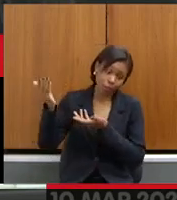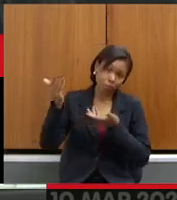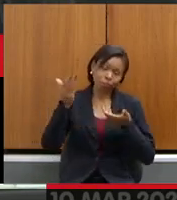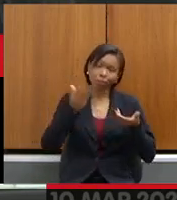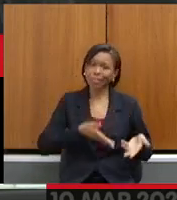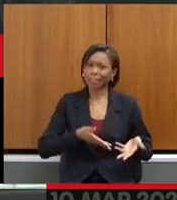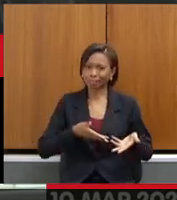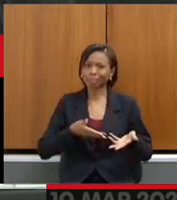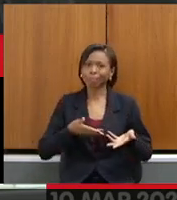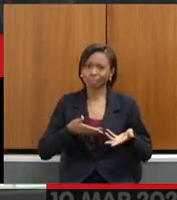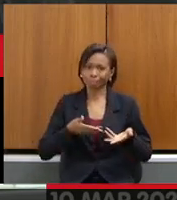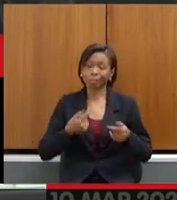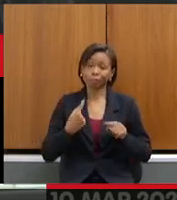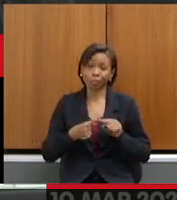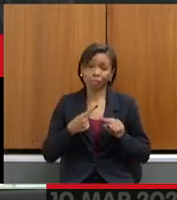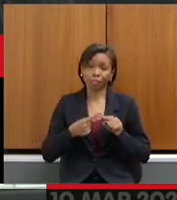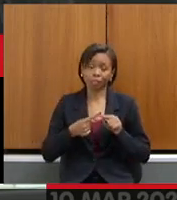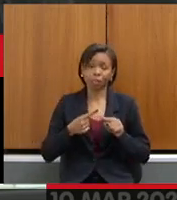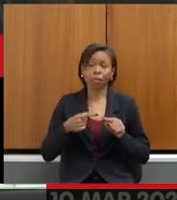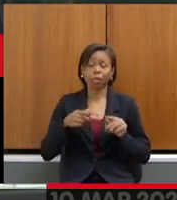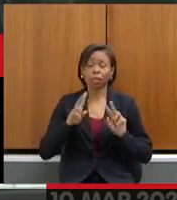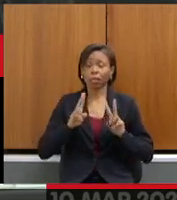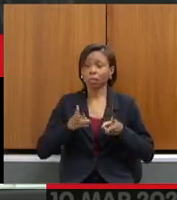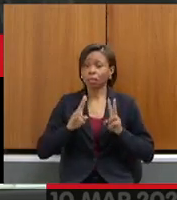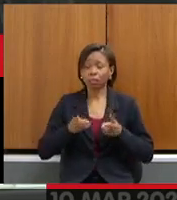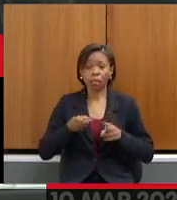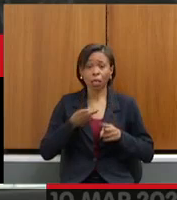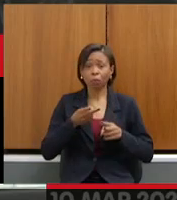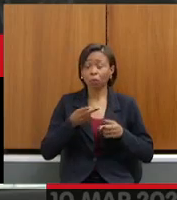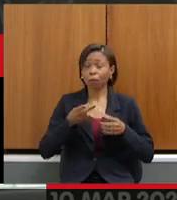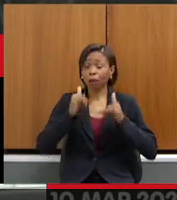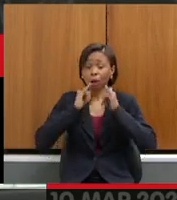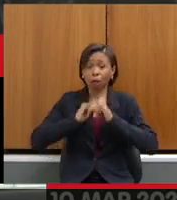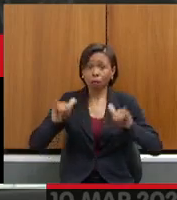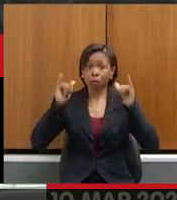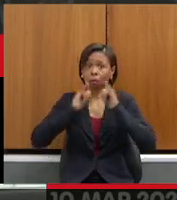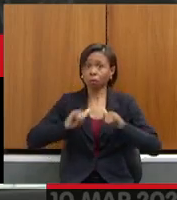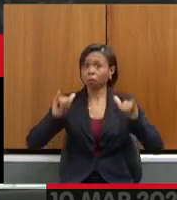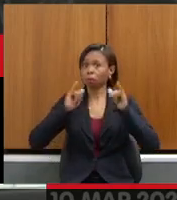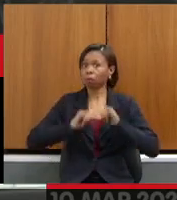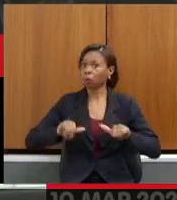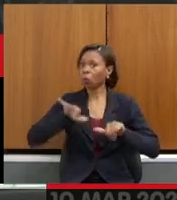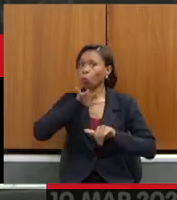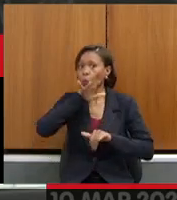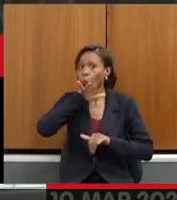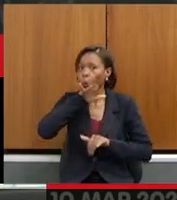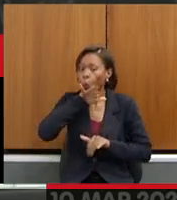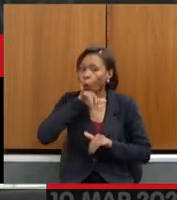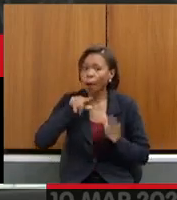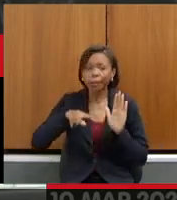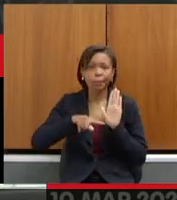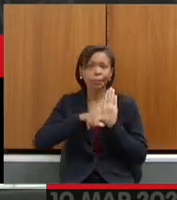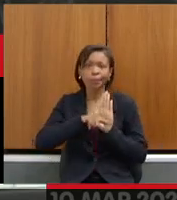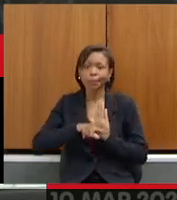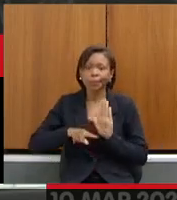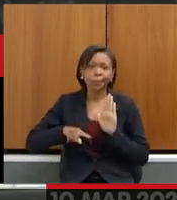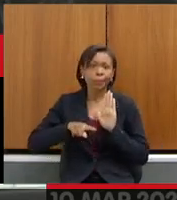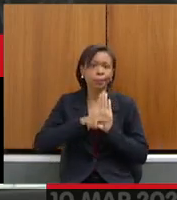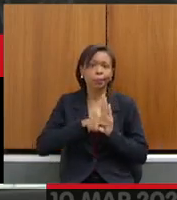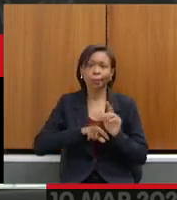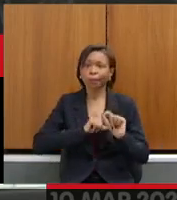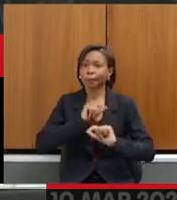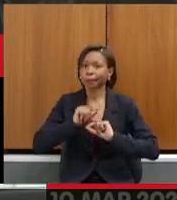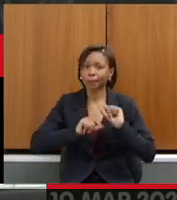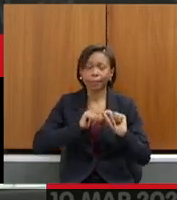temos enfrentado aí constantes ondas de Notícias terríveis né que são sempre caindo